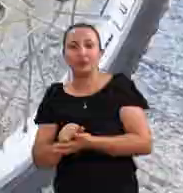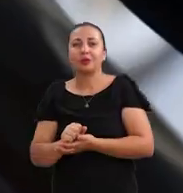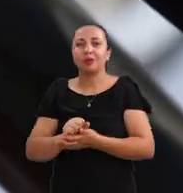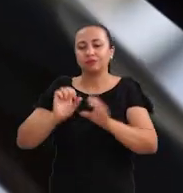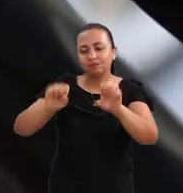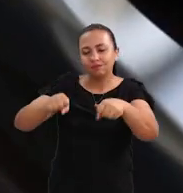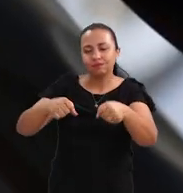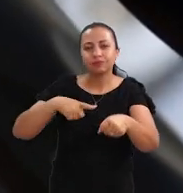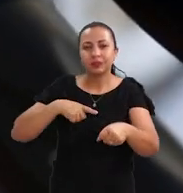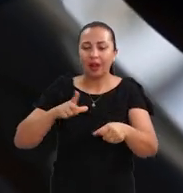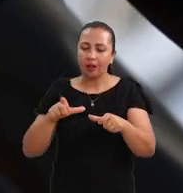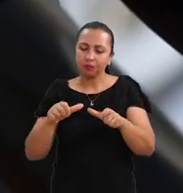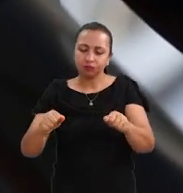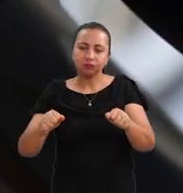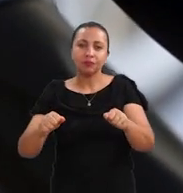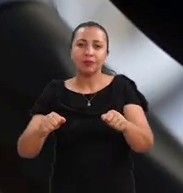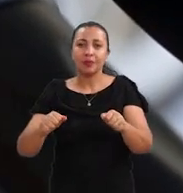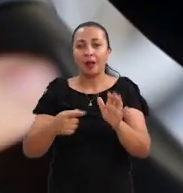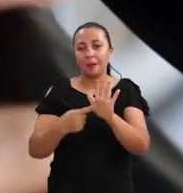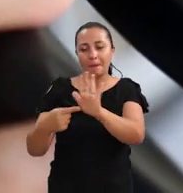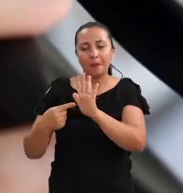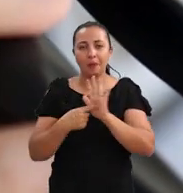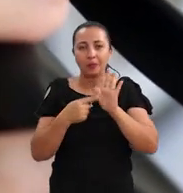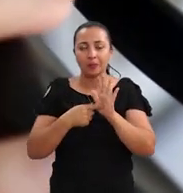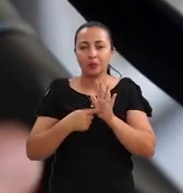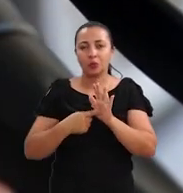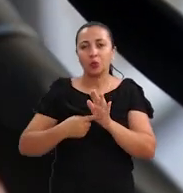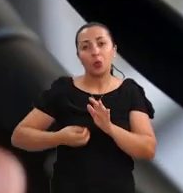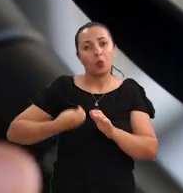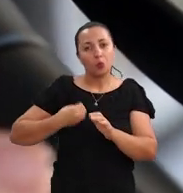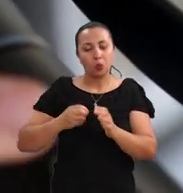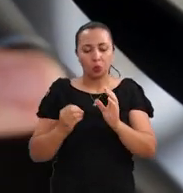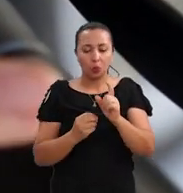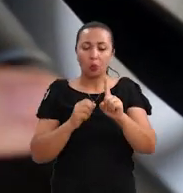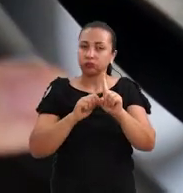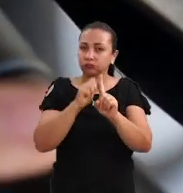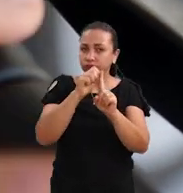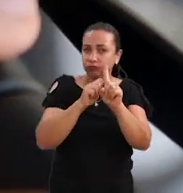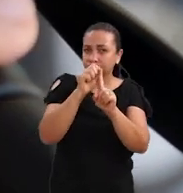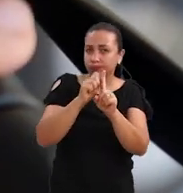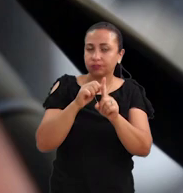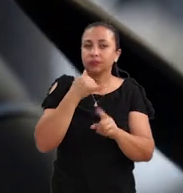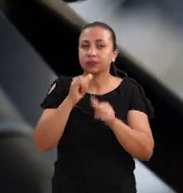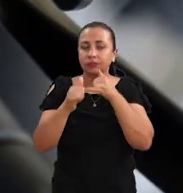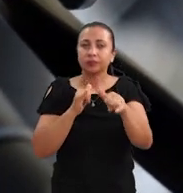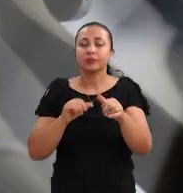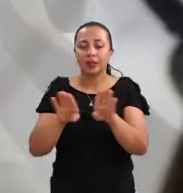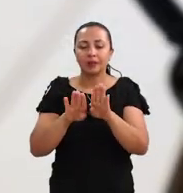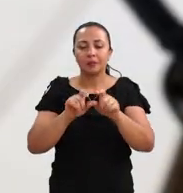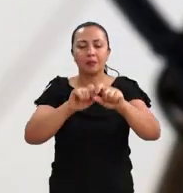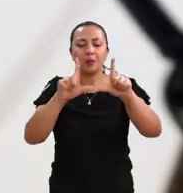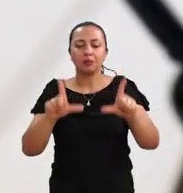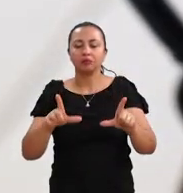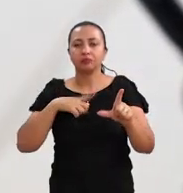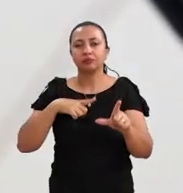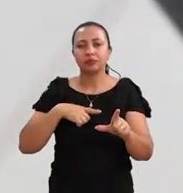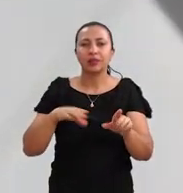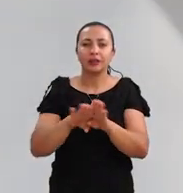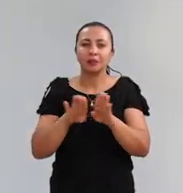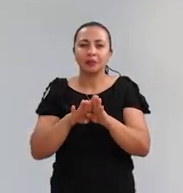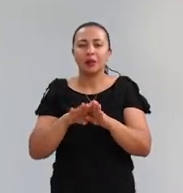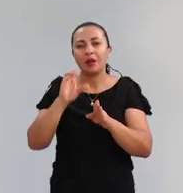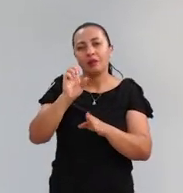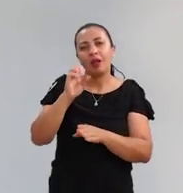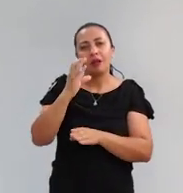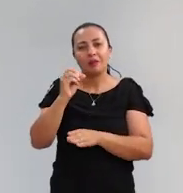guidão estão a chave de acionamento, o mostrador do nível de bateria e também um pequeno display. Há um